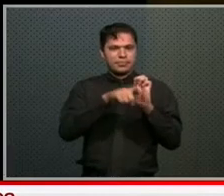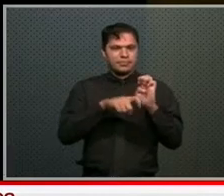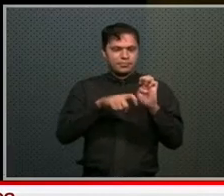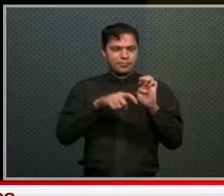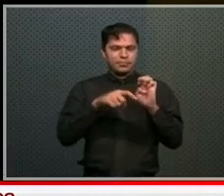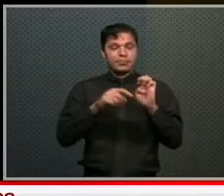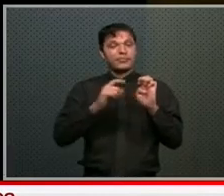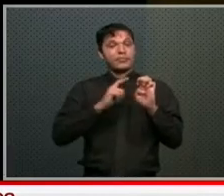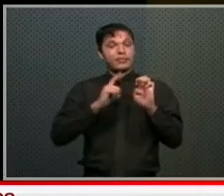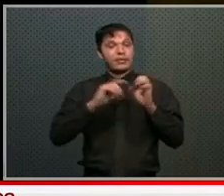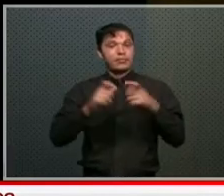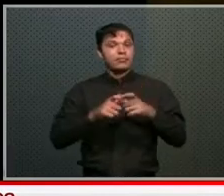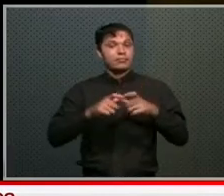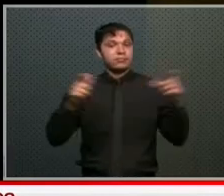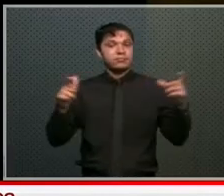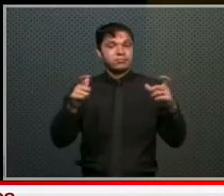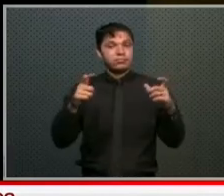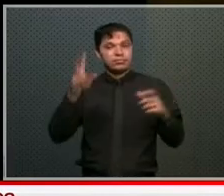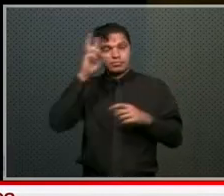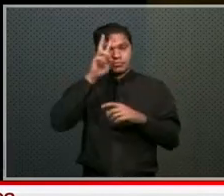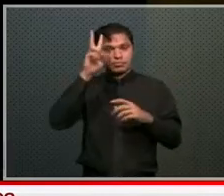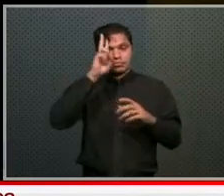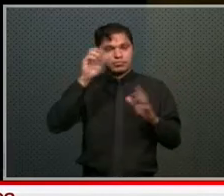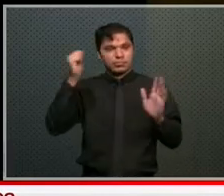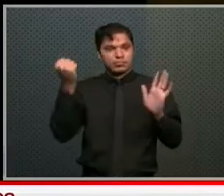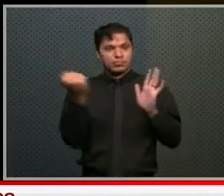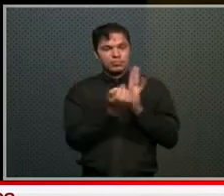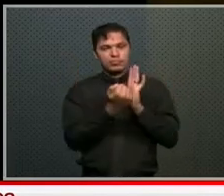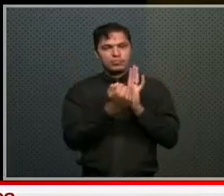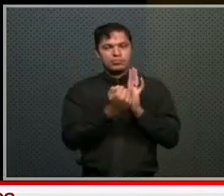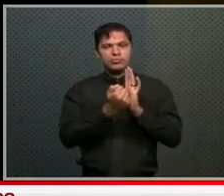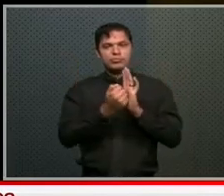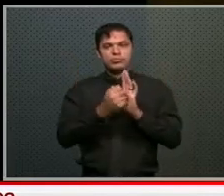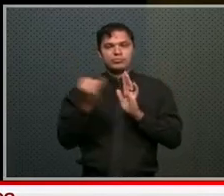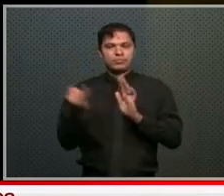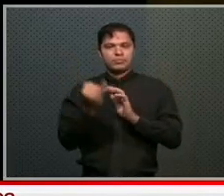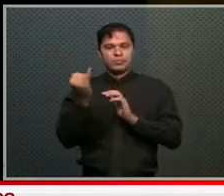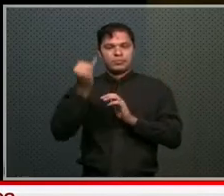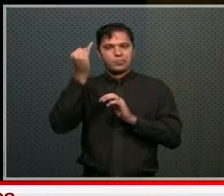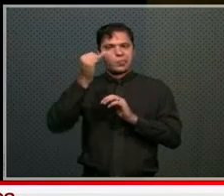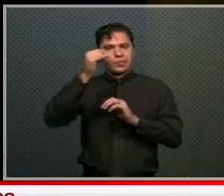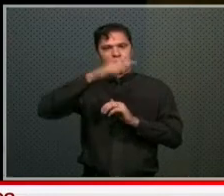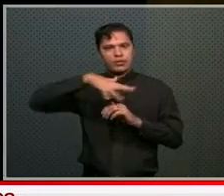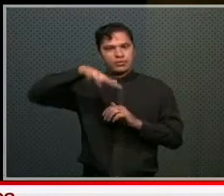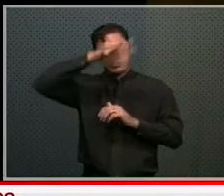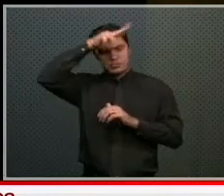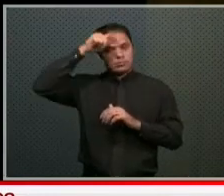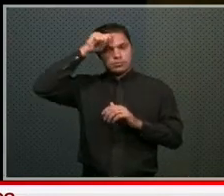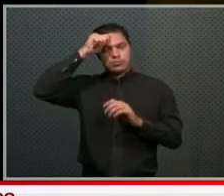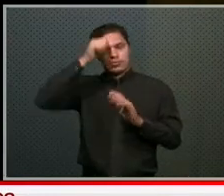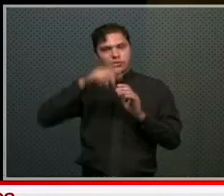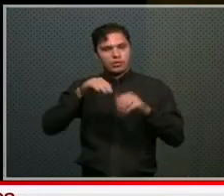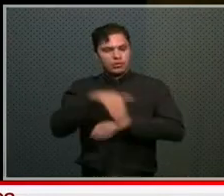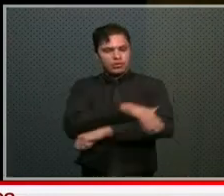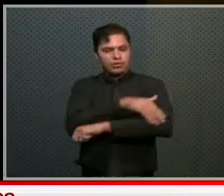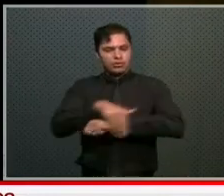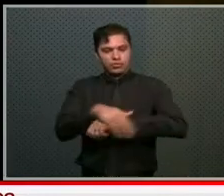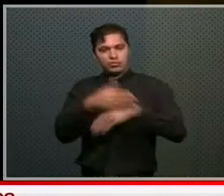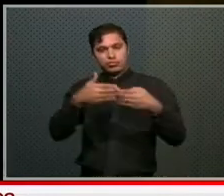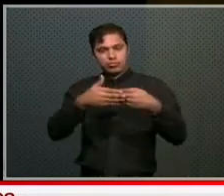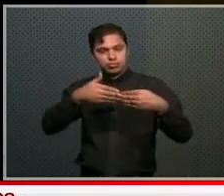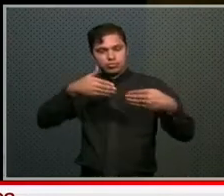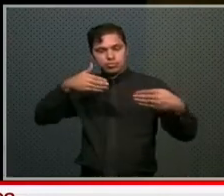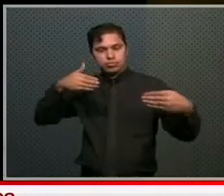grande questão histórica relevante na Amazônia o desbravamento da Transamazônica e